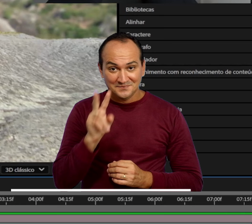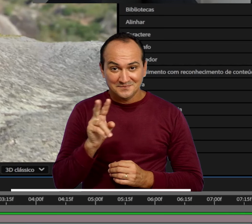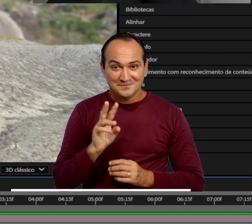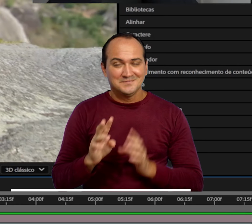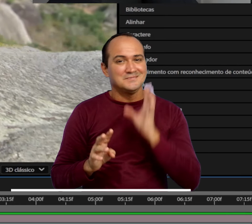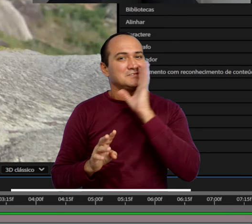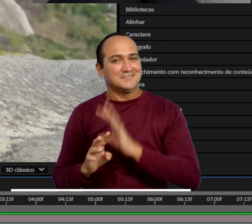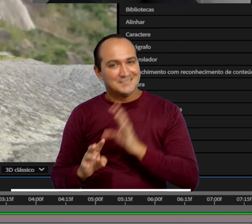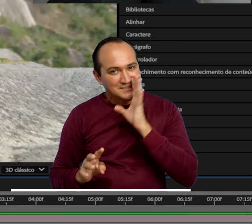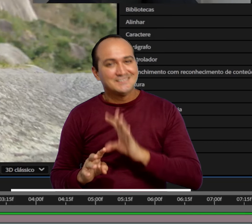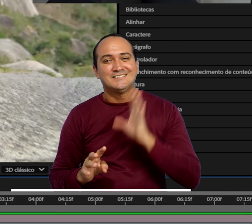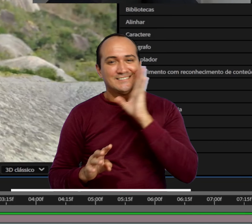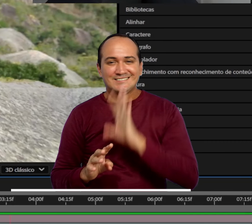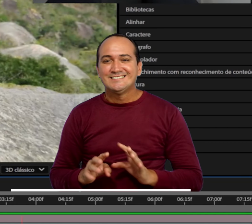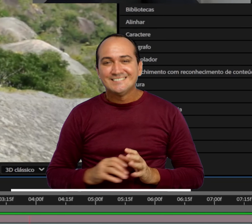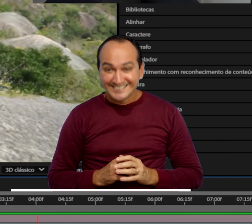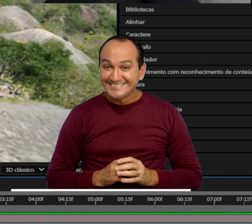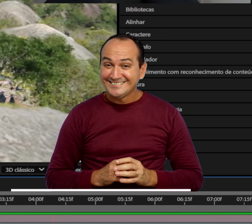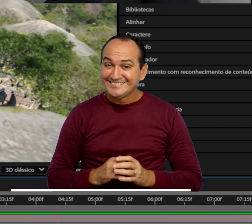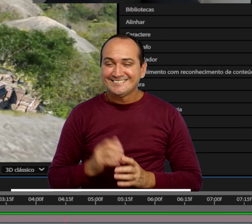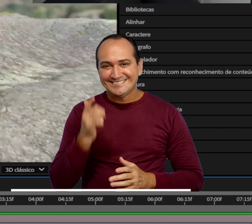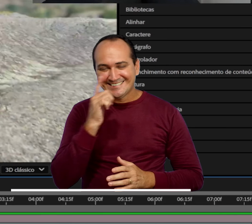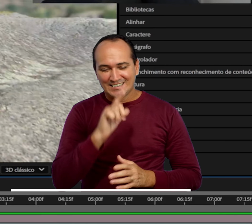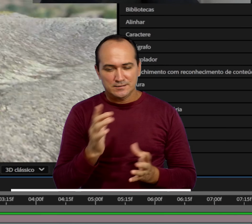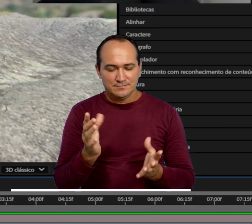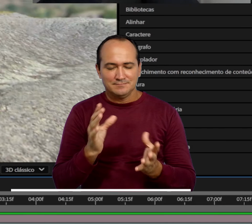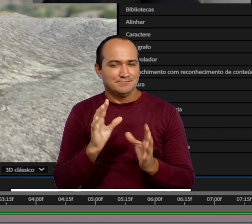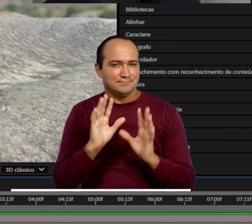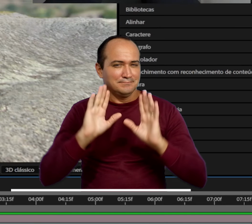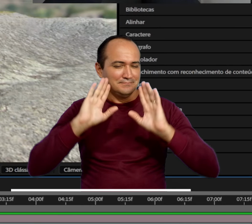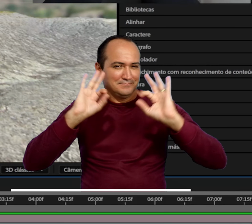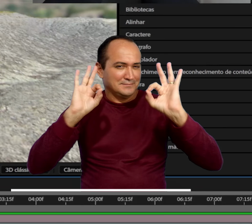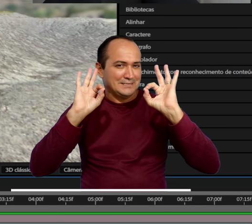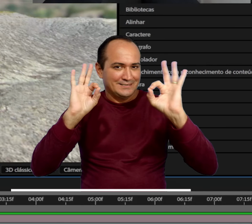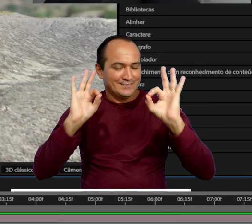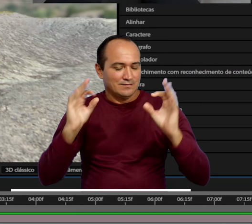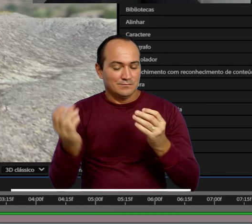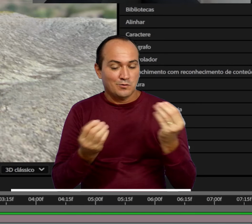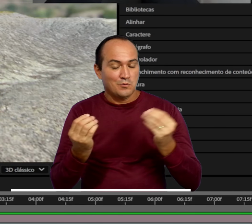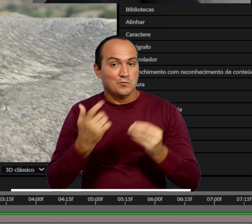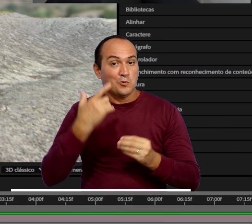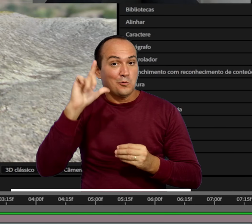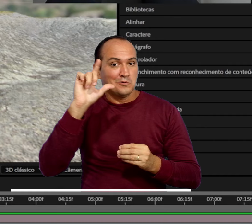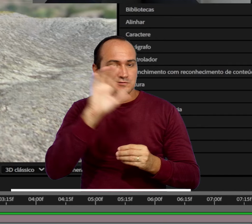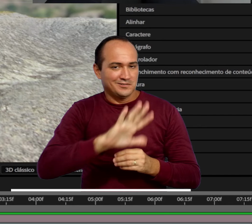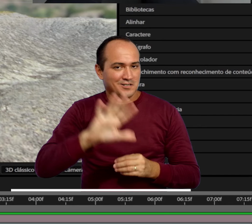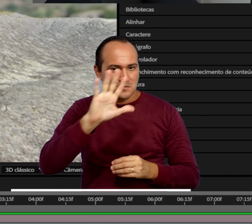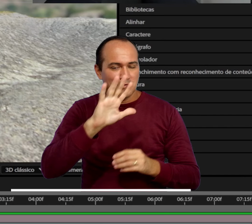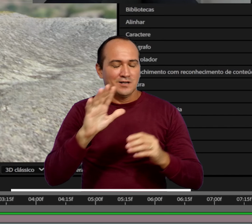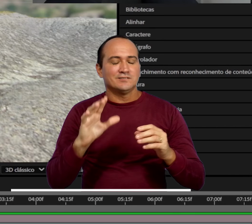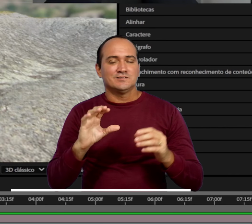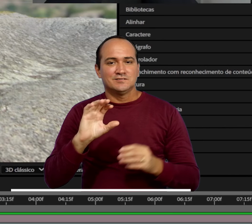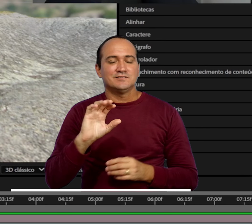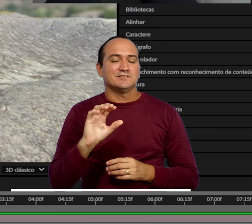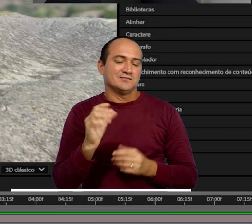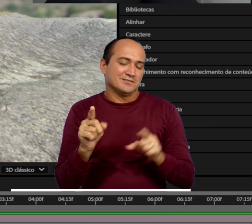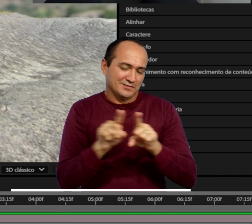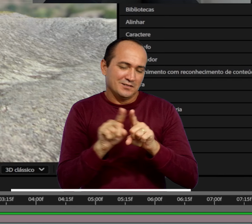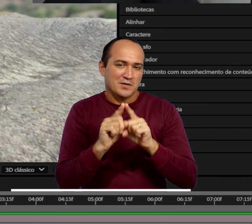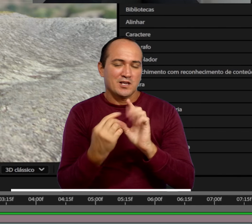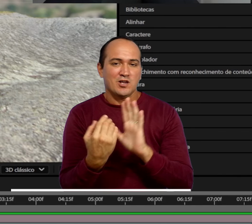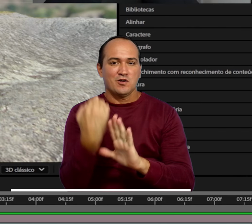Olha só que legal que ficou. E agora, como uma cereja do bolo, eu vou fazer o seguinte. Eu tenho uma outra imagem que eu tenho em chroma